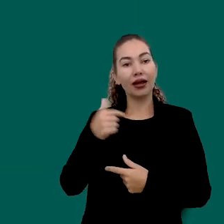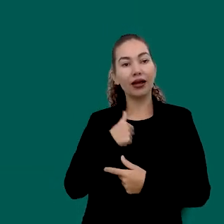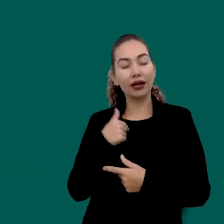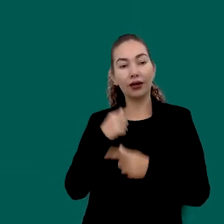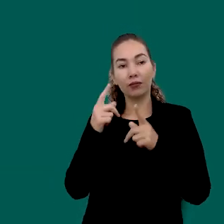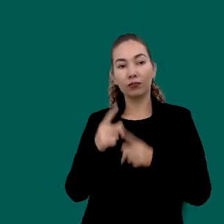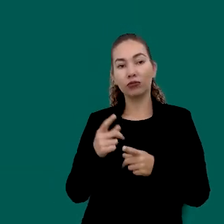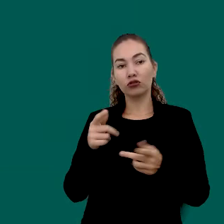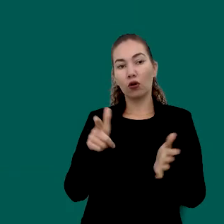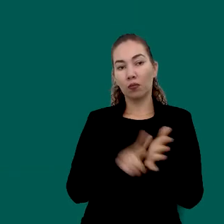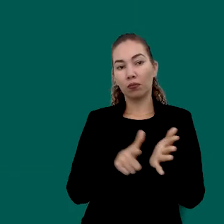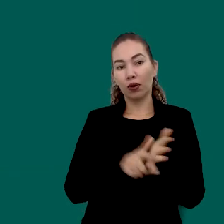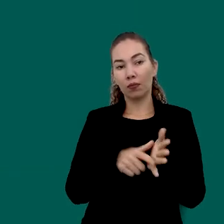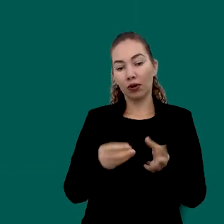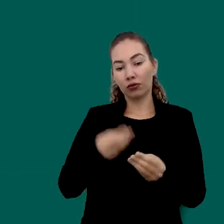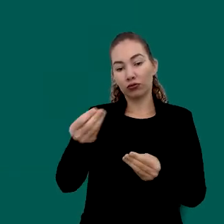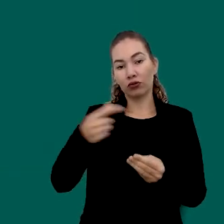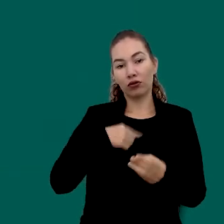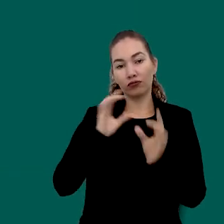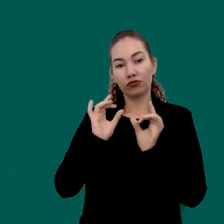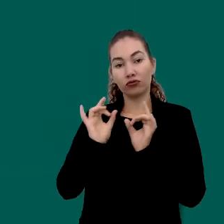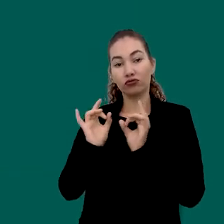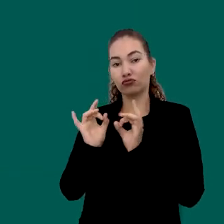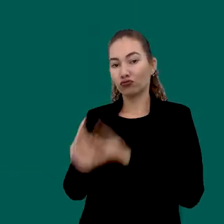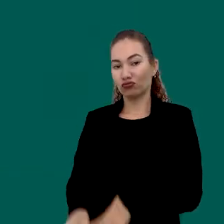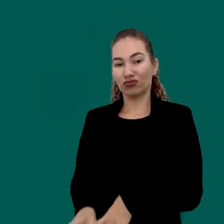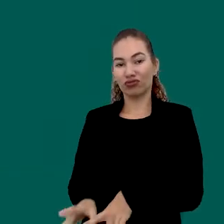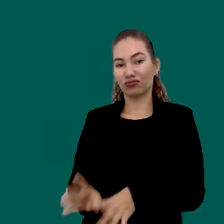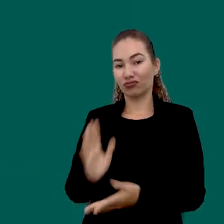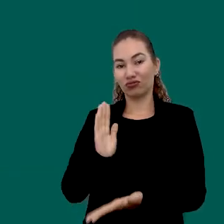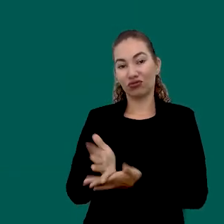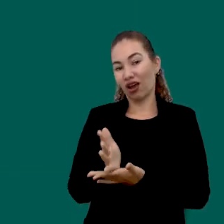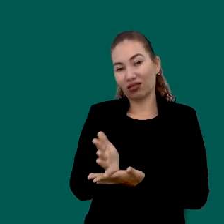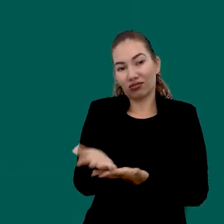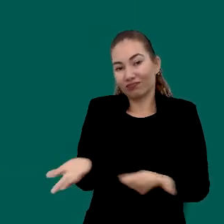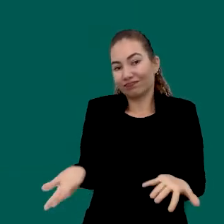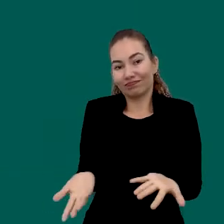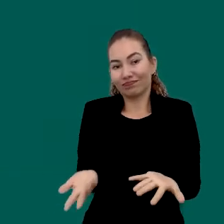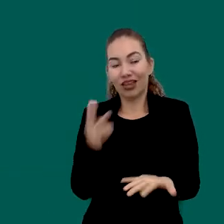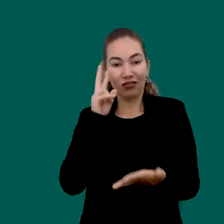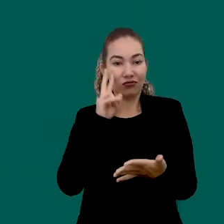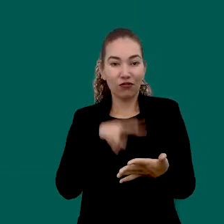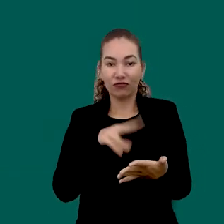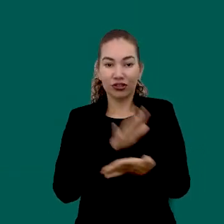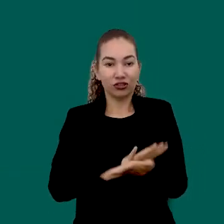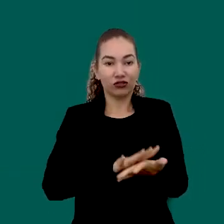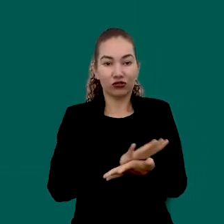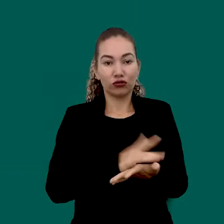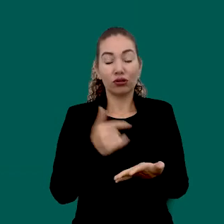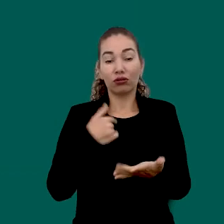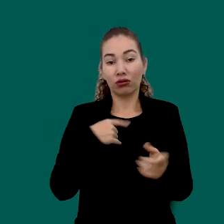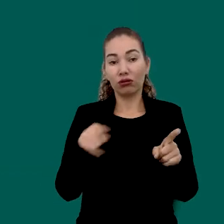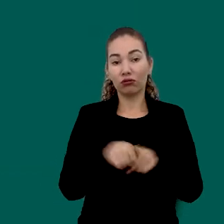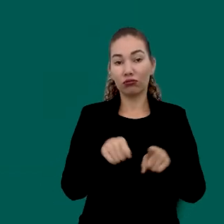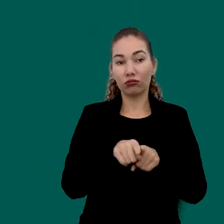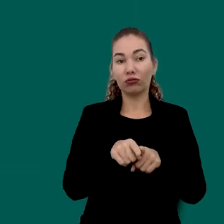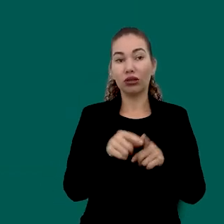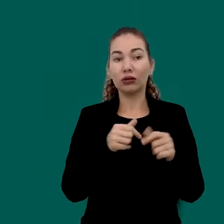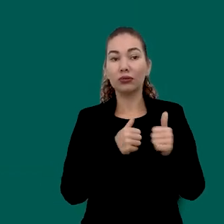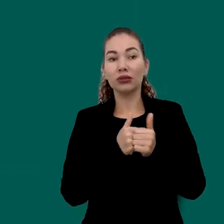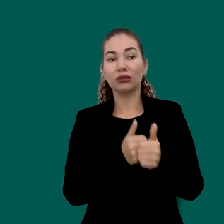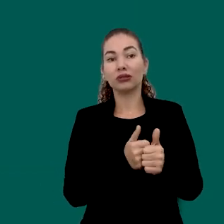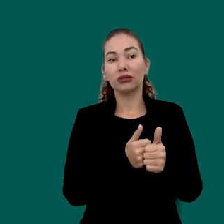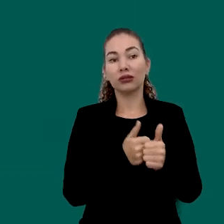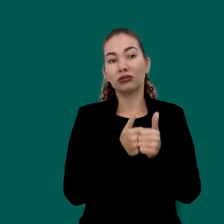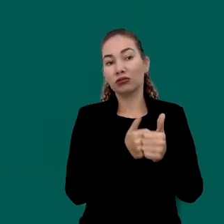cada vez... Por exemplo, eu sou um que os papelzinhos chegam no meu portão, eles vão direto para o lixo. Não vejo nada ali.